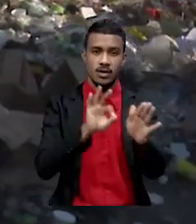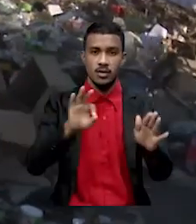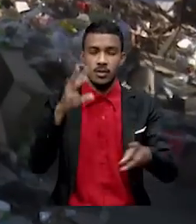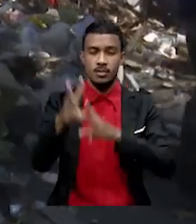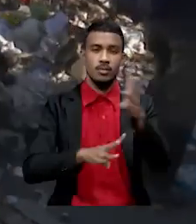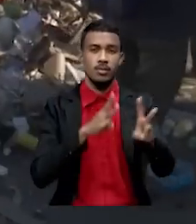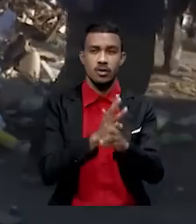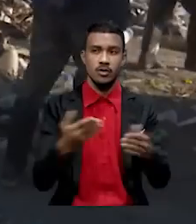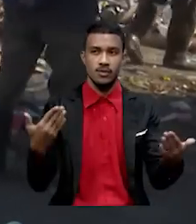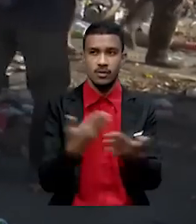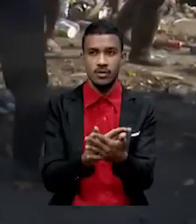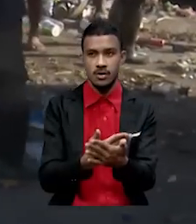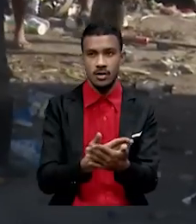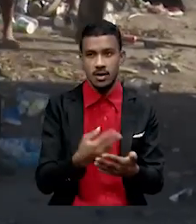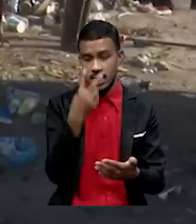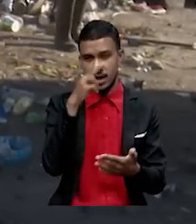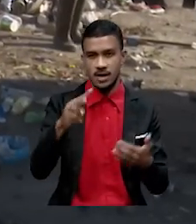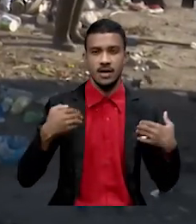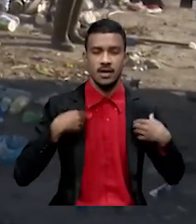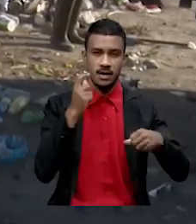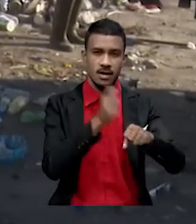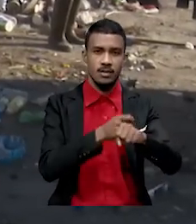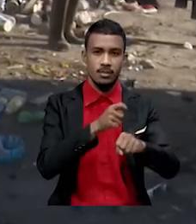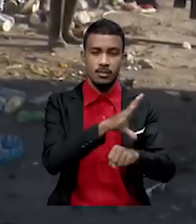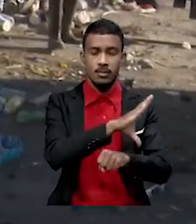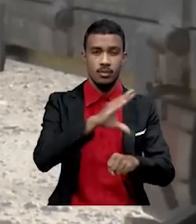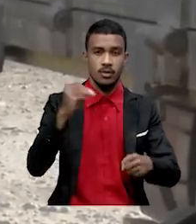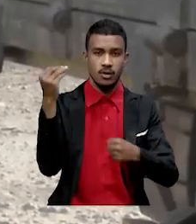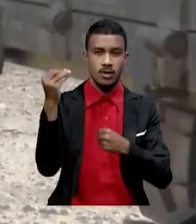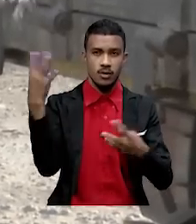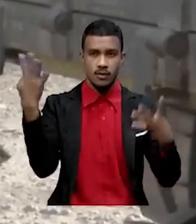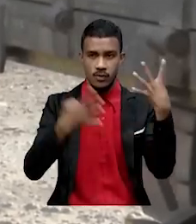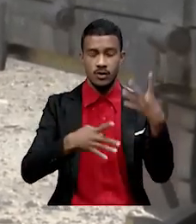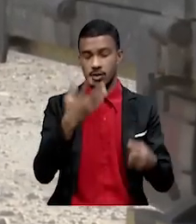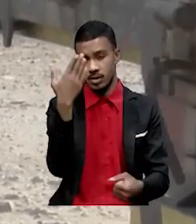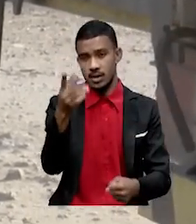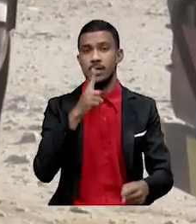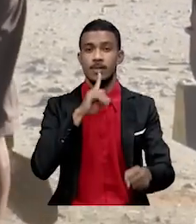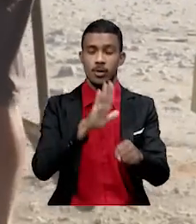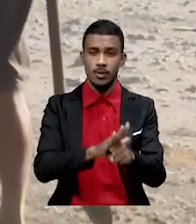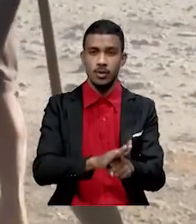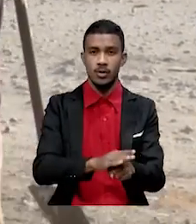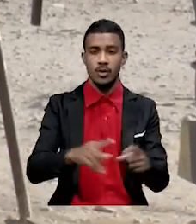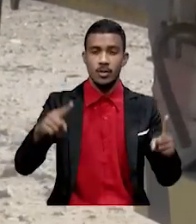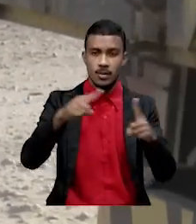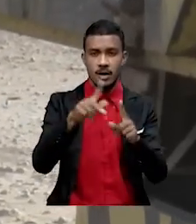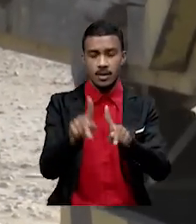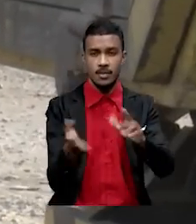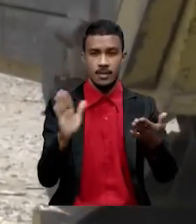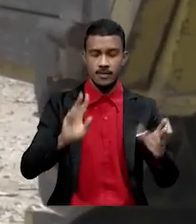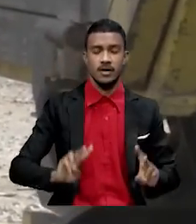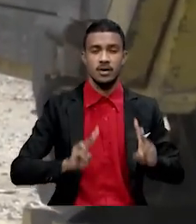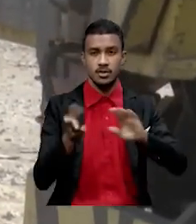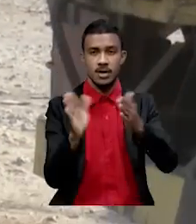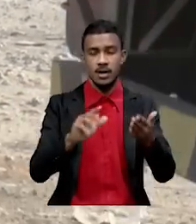durante ia funu. Tamane, nia promete, ba saudoso comandante David Alex de Tulacata, ba